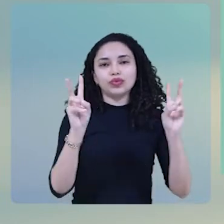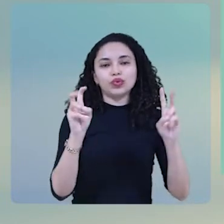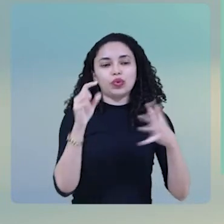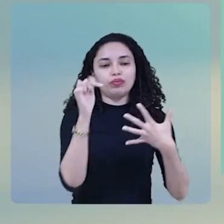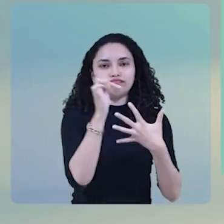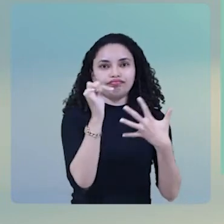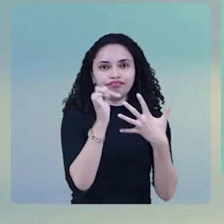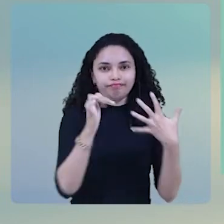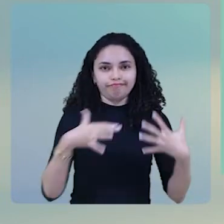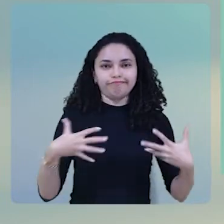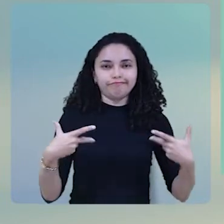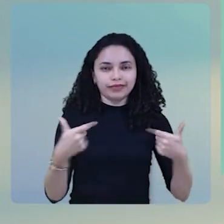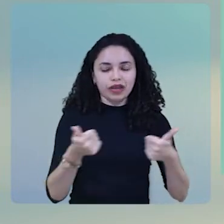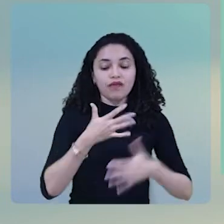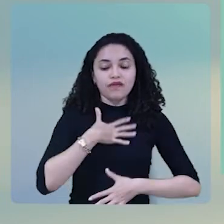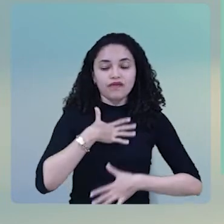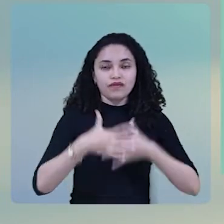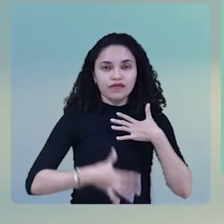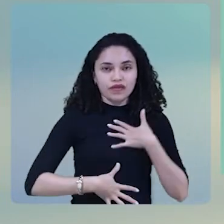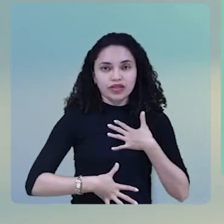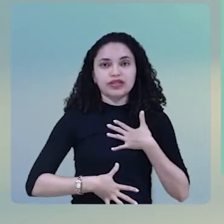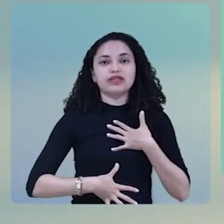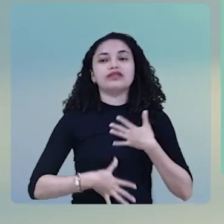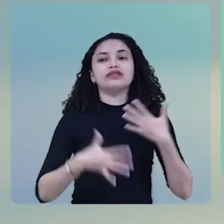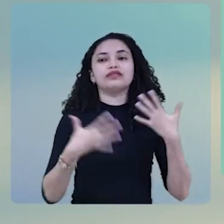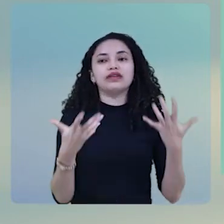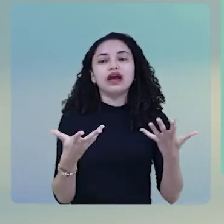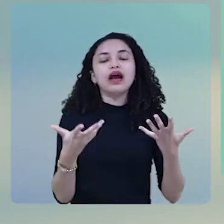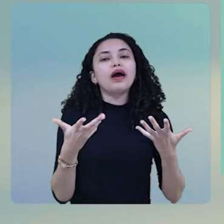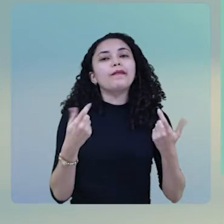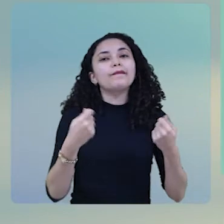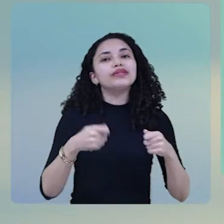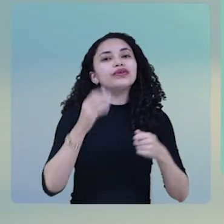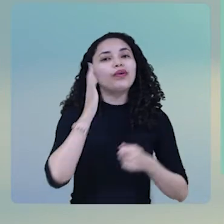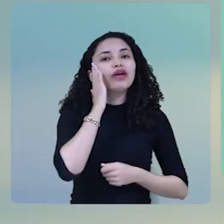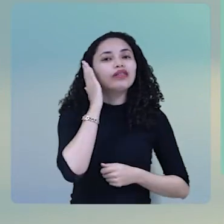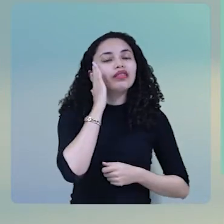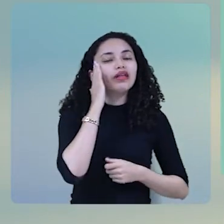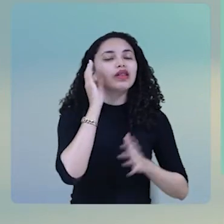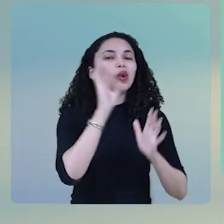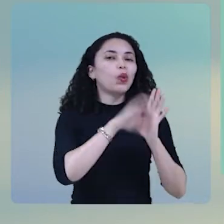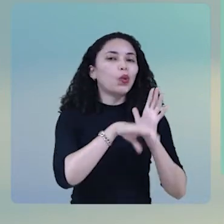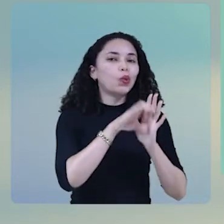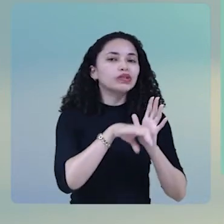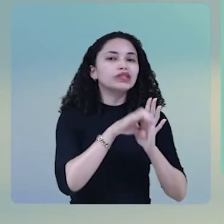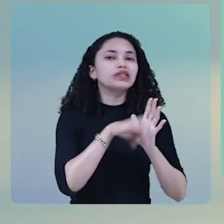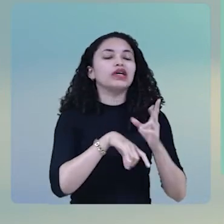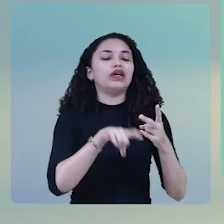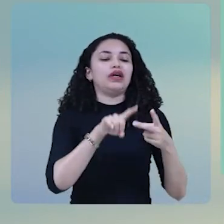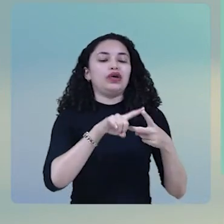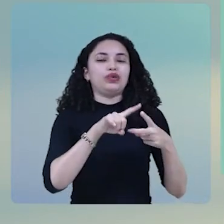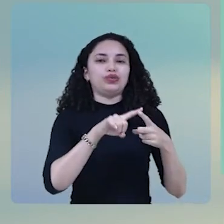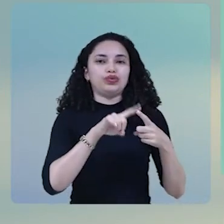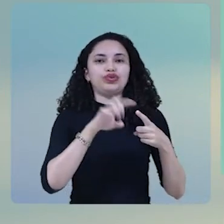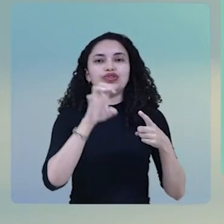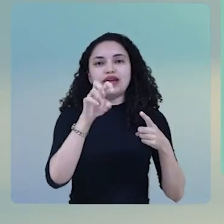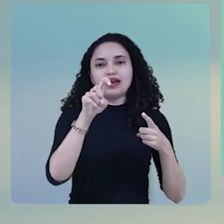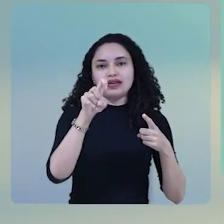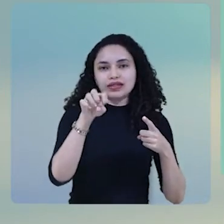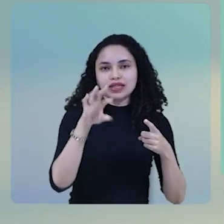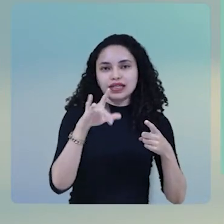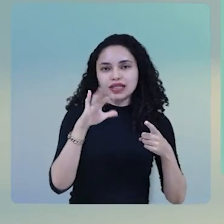Para falarmos de capacidades físicas, precisaríamos entender o conceito de exercício, o conceito de saúde e o conceito de atividade